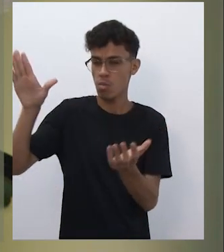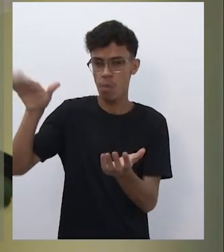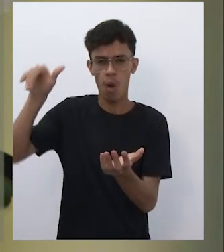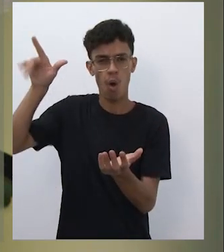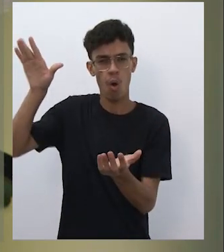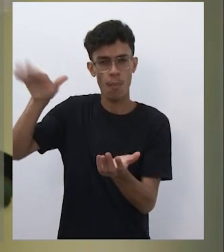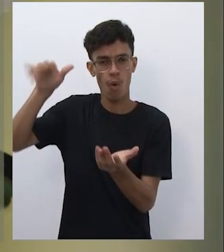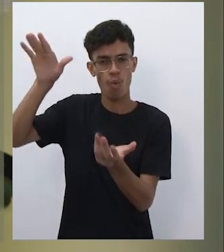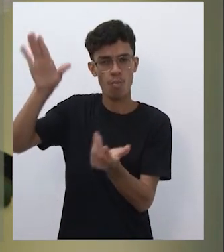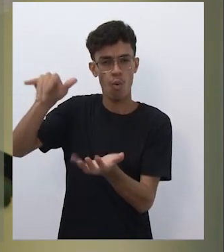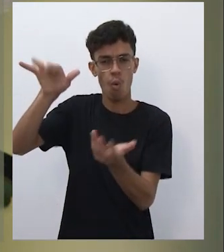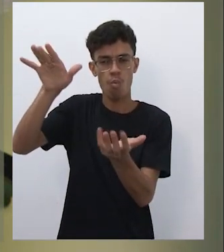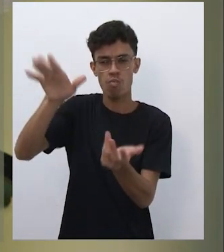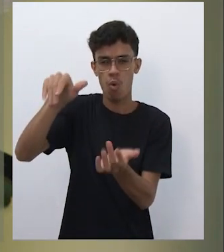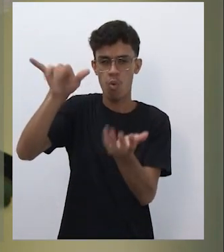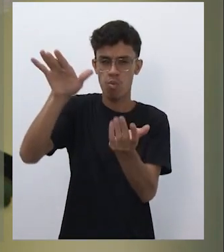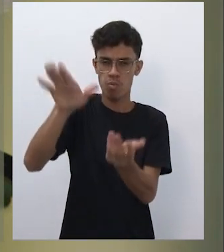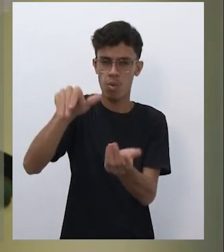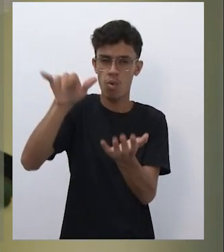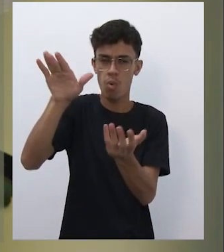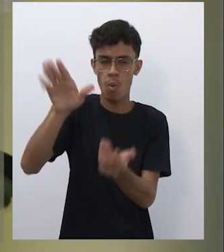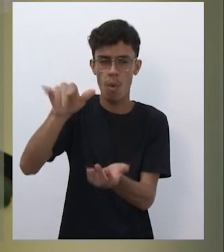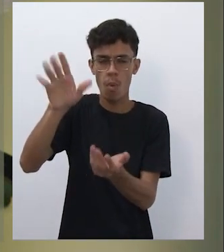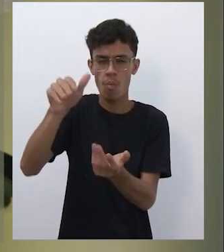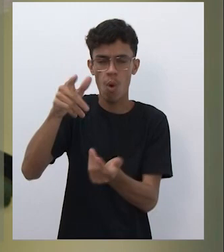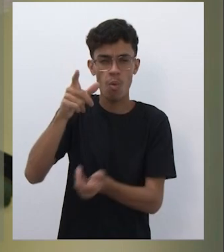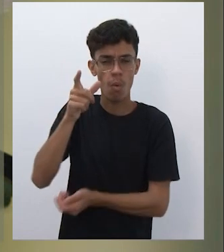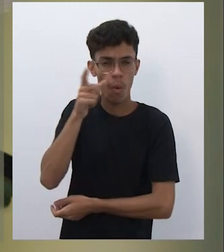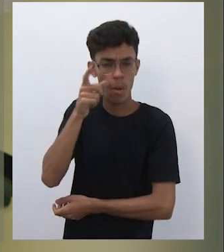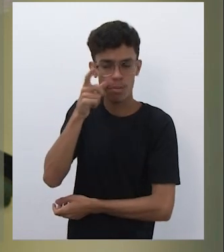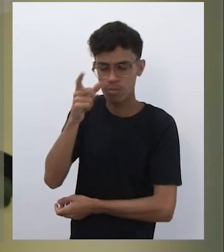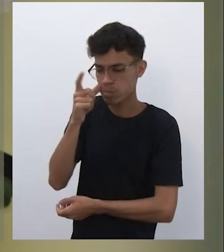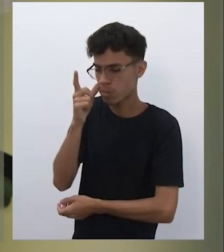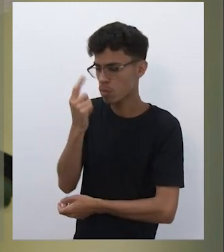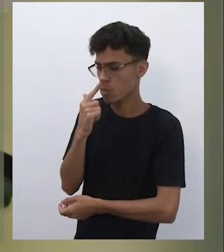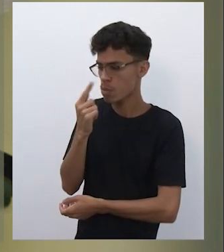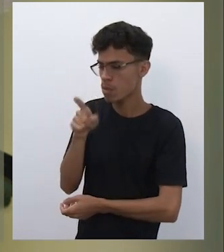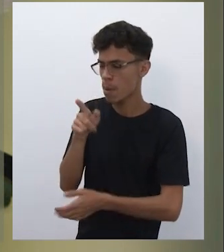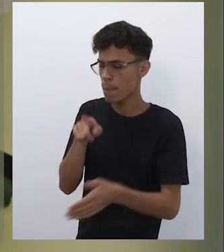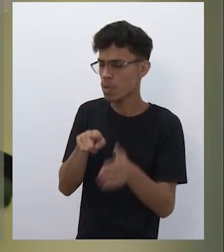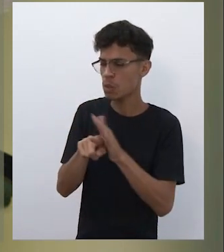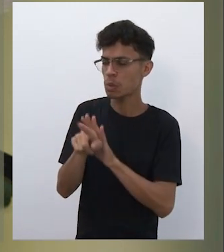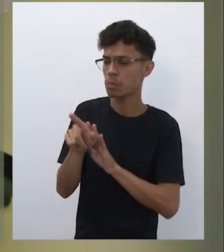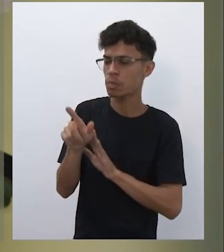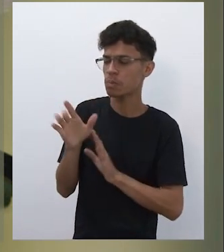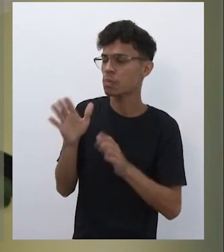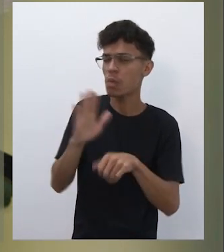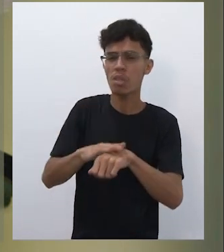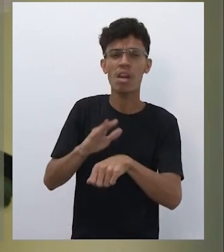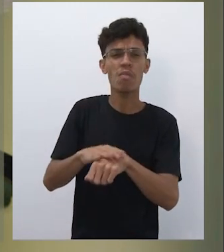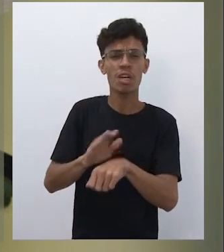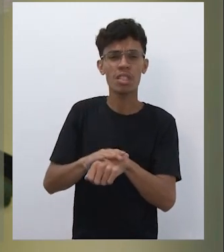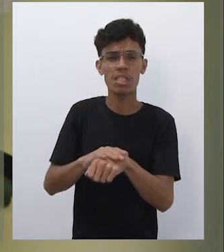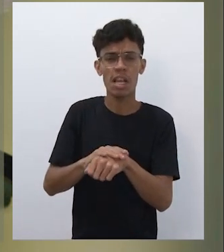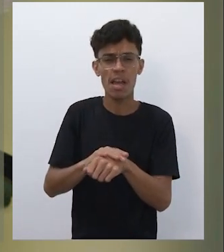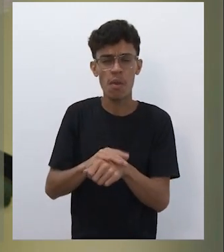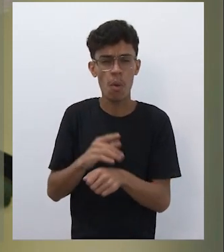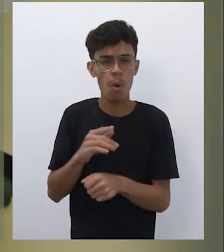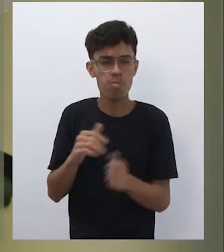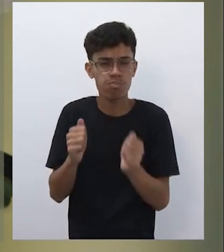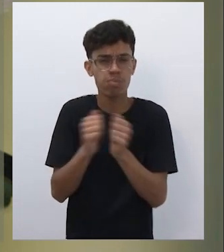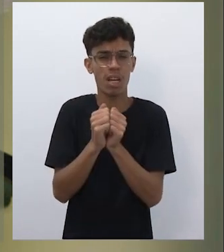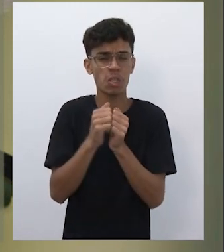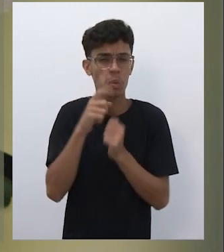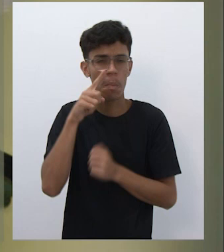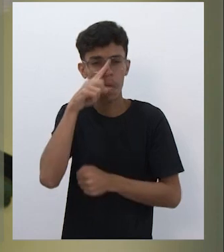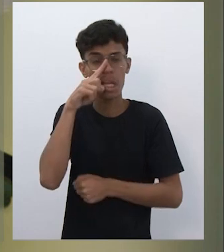grande lago ao fogaréu impiedoso. Curioso, o elefante perguntou: Beija-flor, o que fazes aí tão perto do perigo? Não